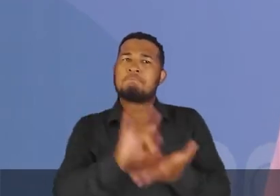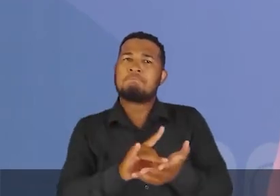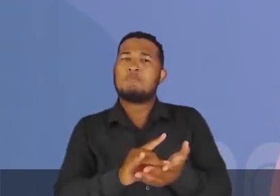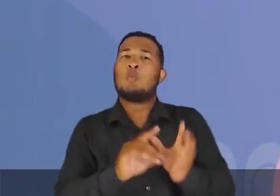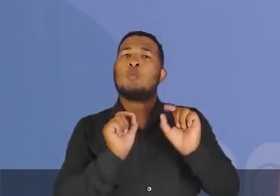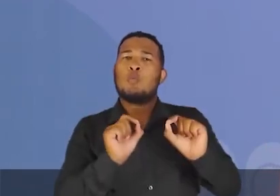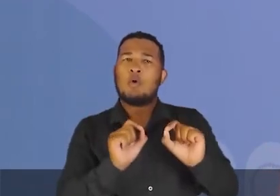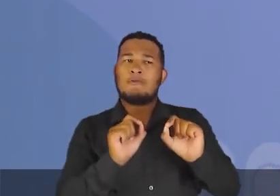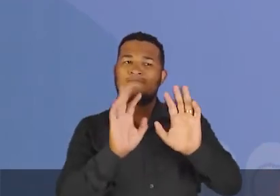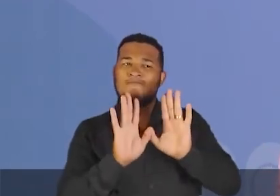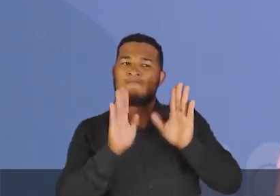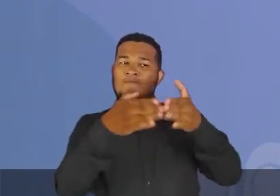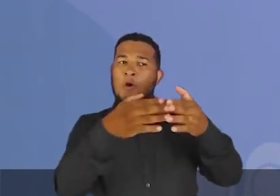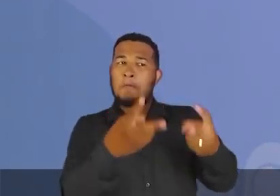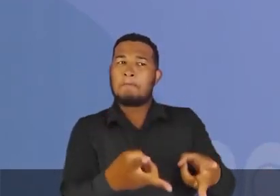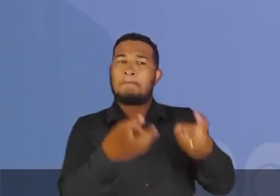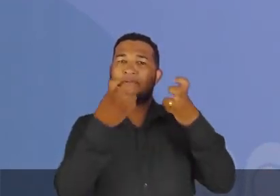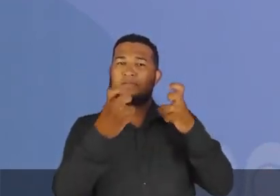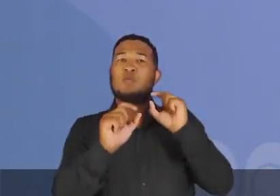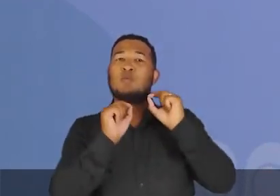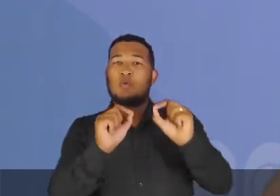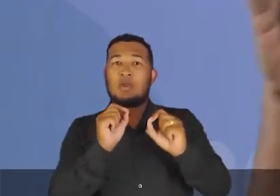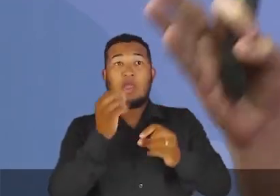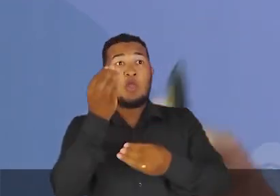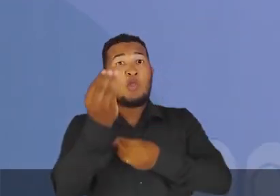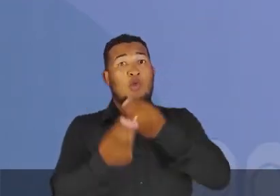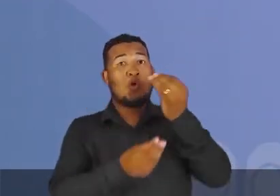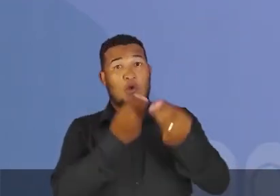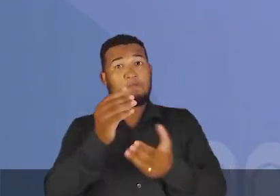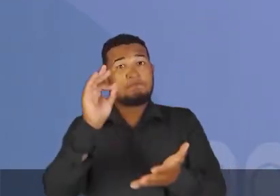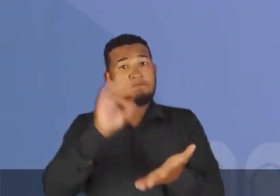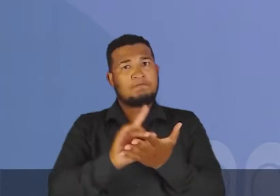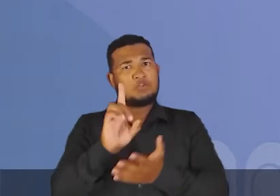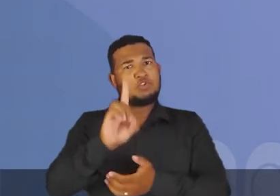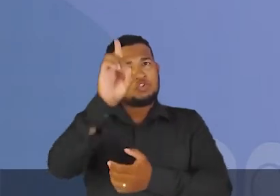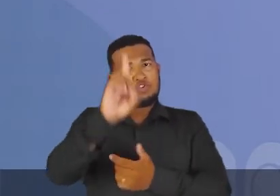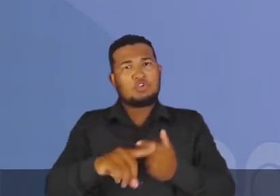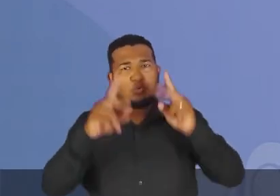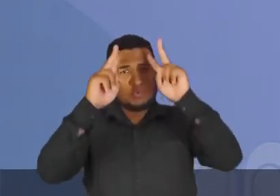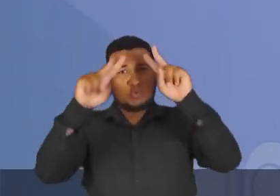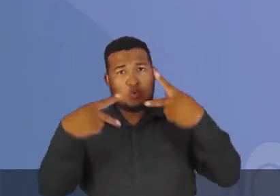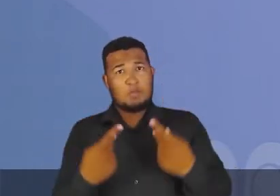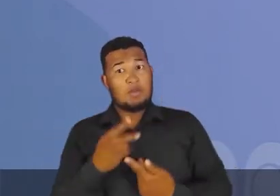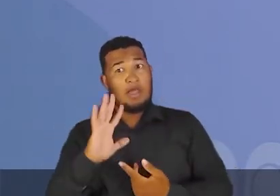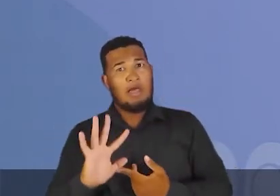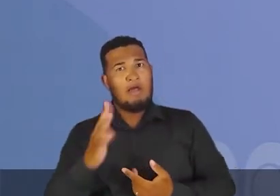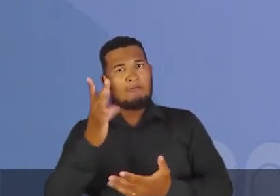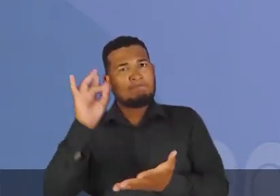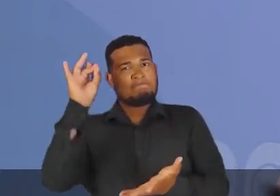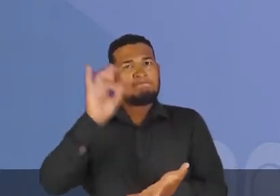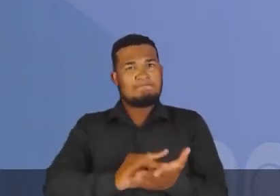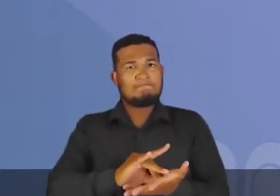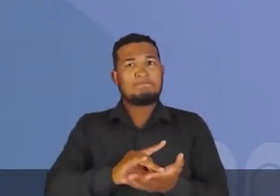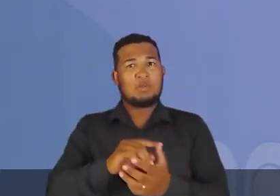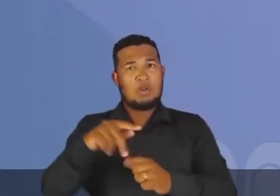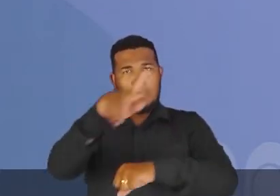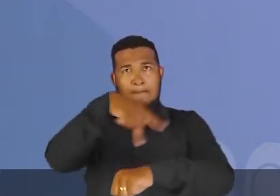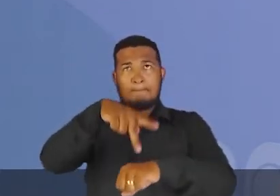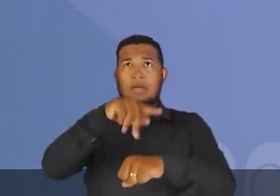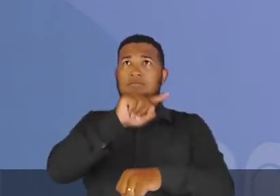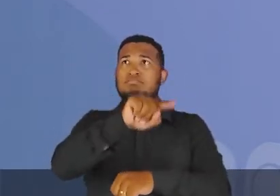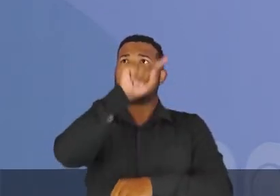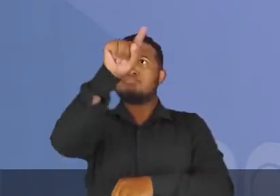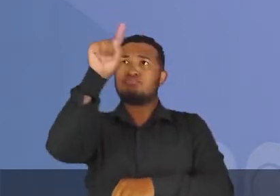gente prestar atenção em como esses direitos são efetivados nos países